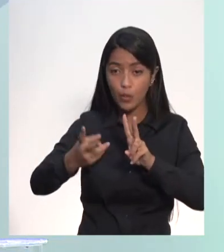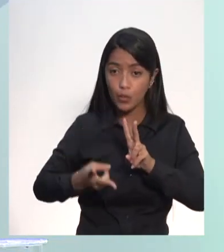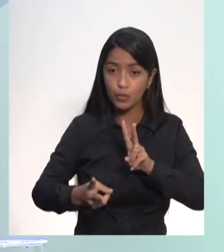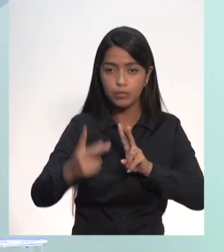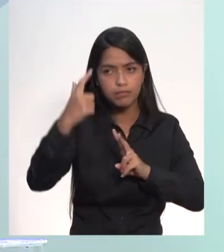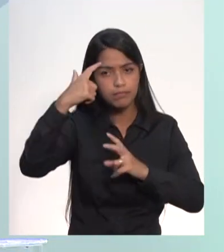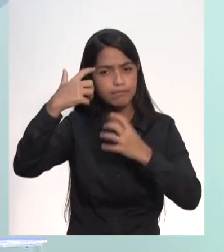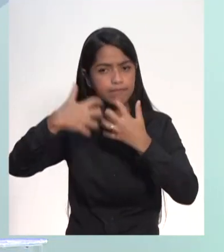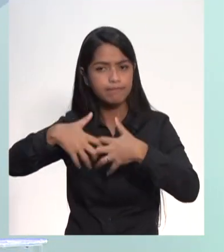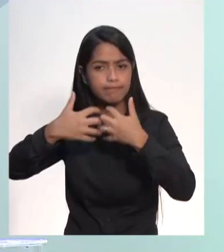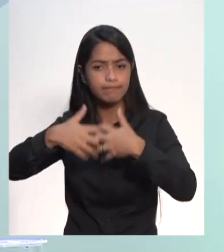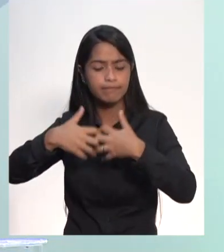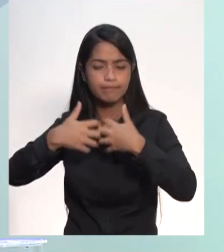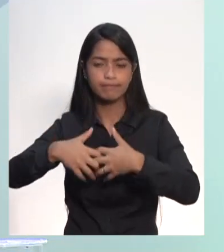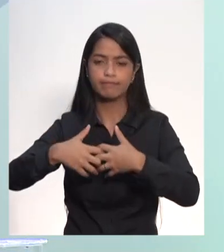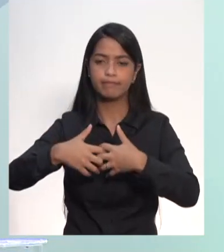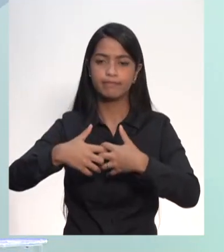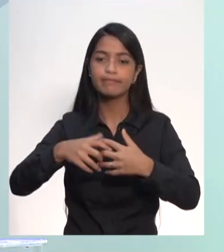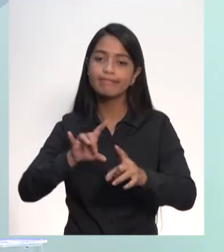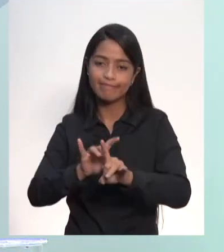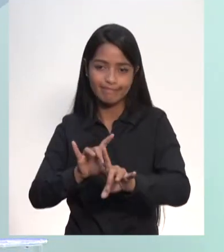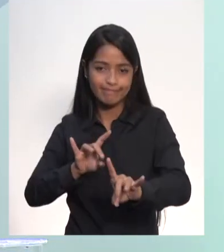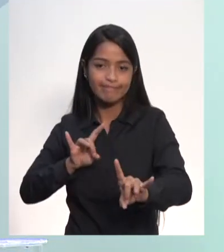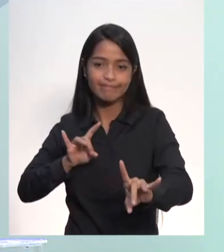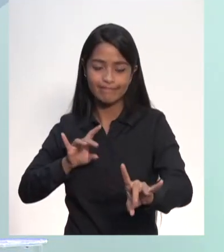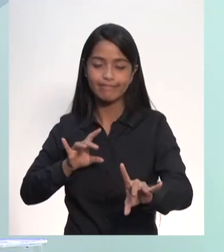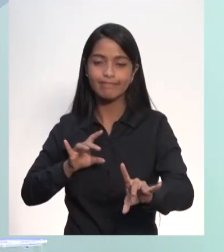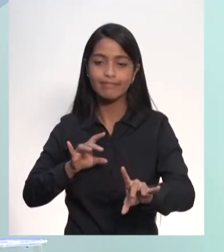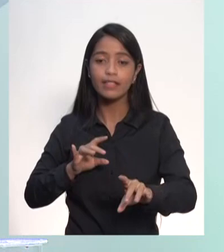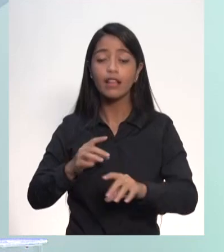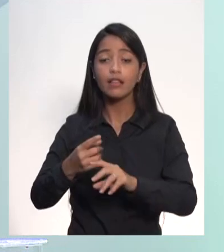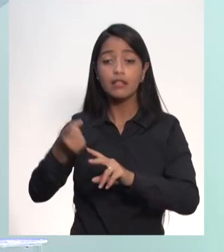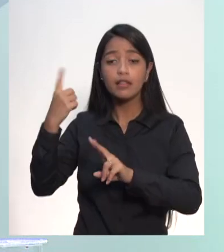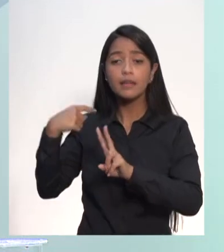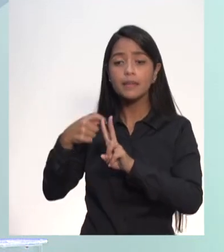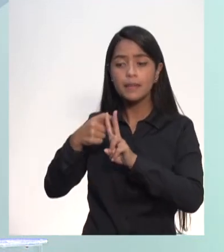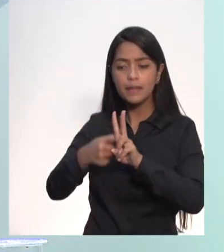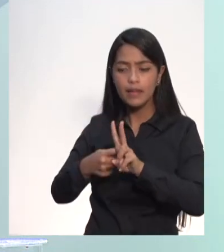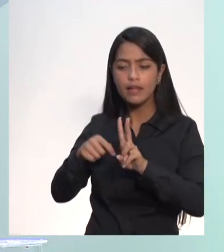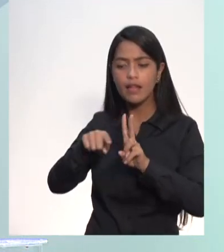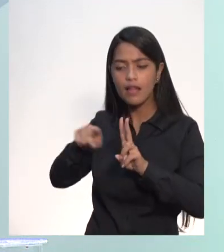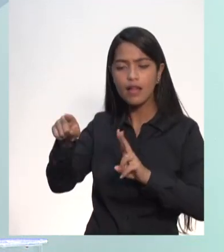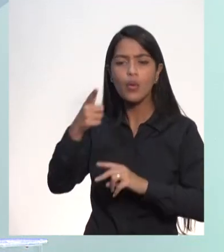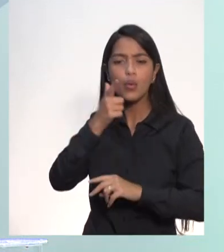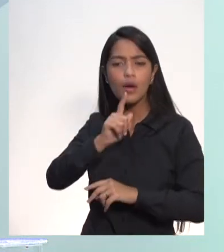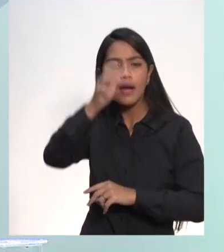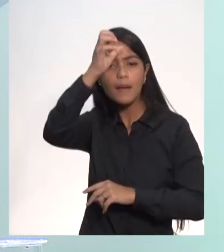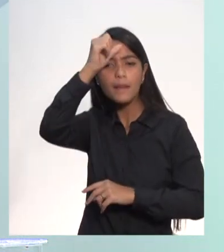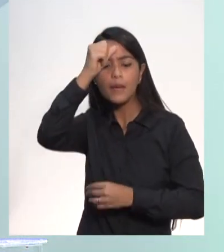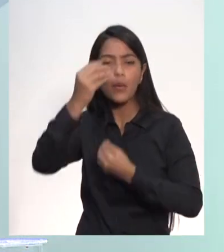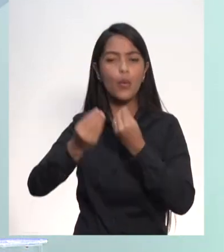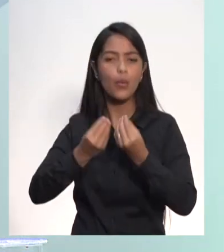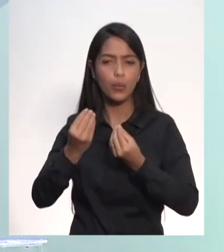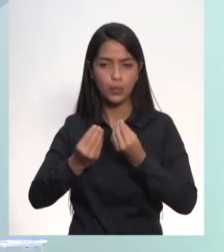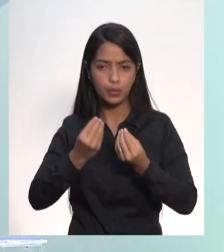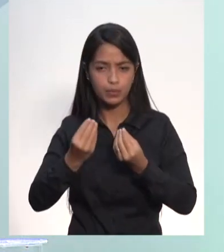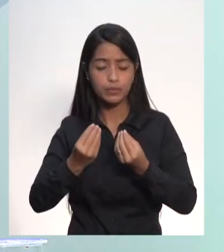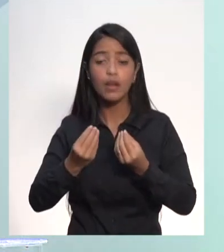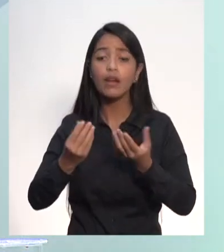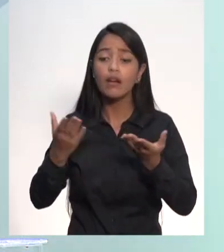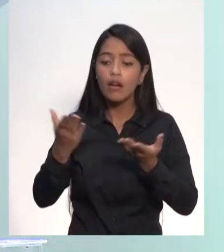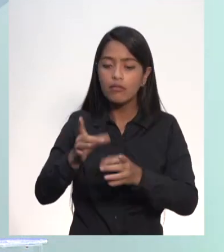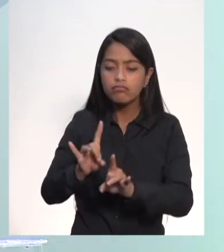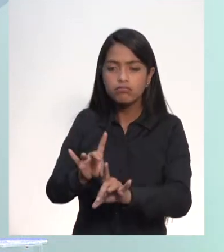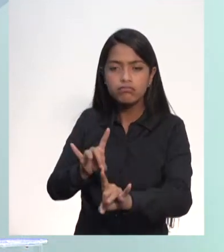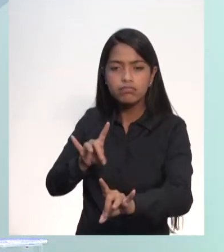distanciada. Então, o quanto foi possível desenvolver essa aprendizagem nesse bimestre, nesta situação do ensino à distância,